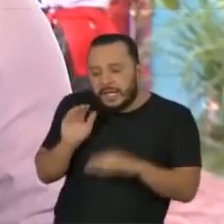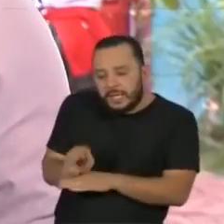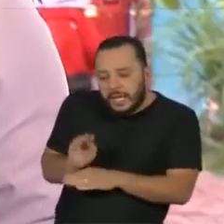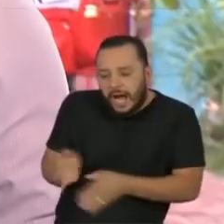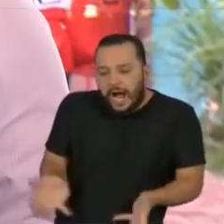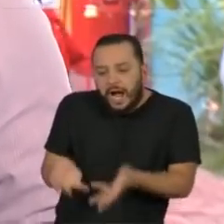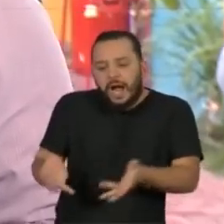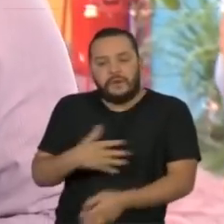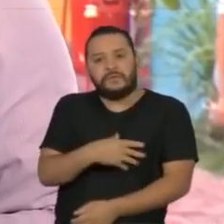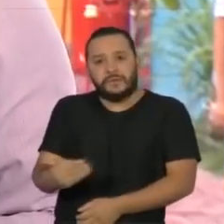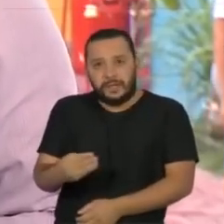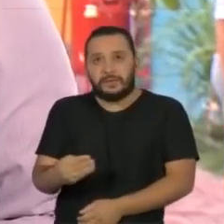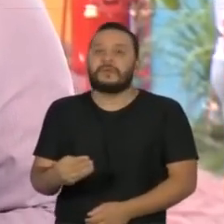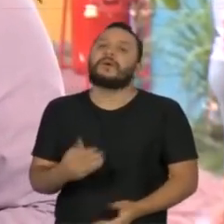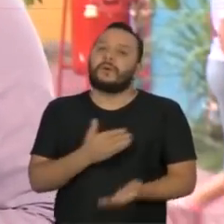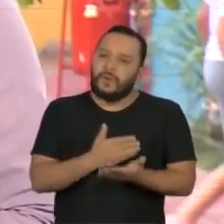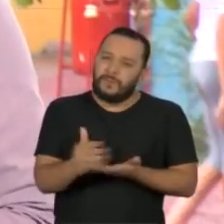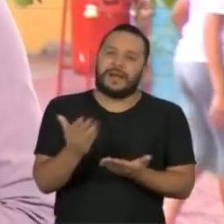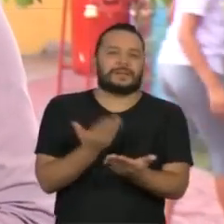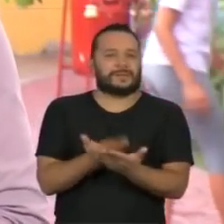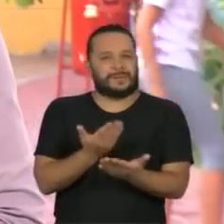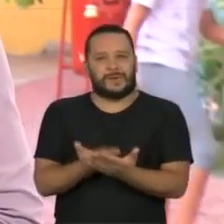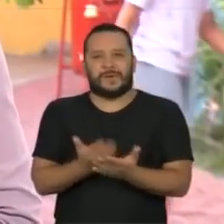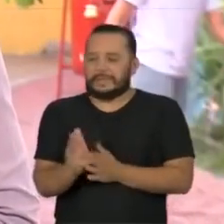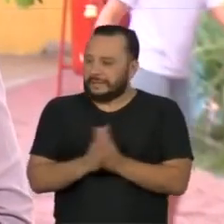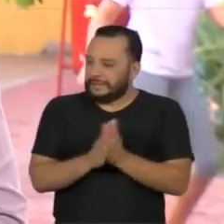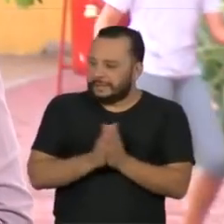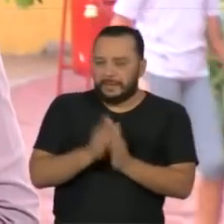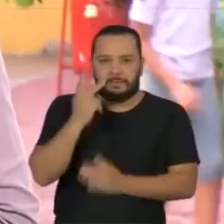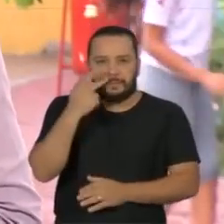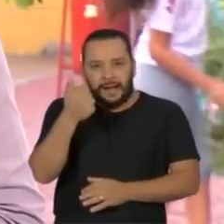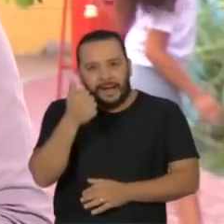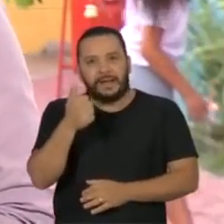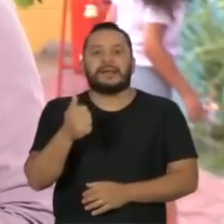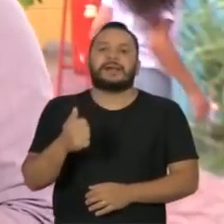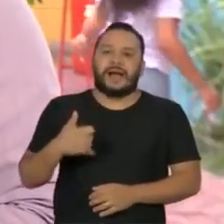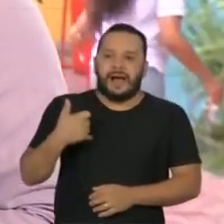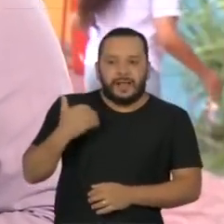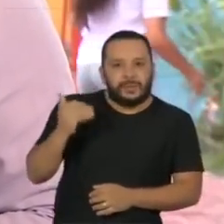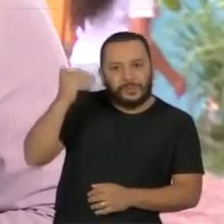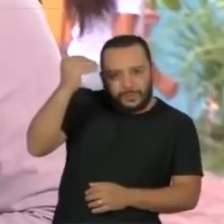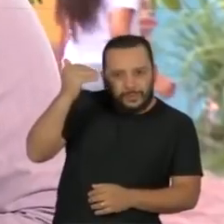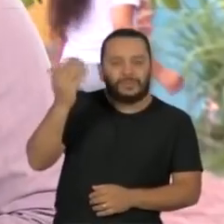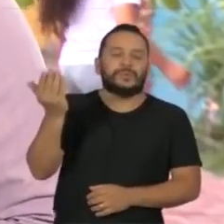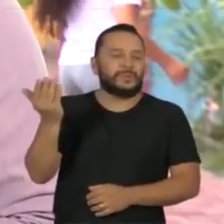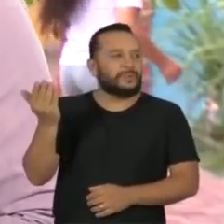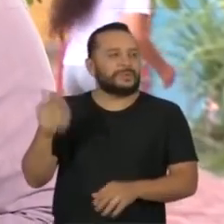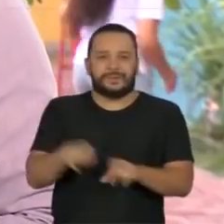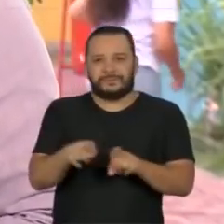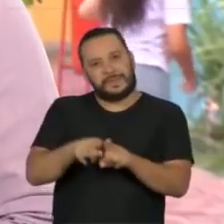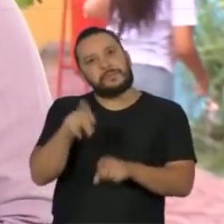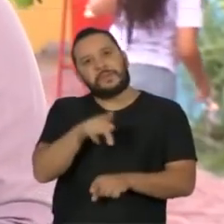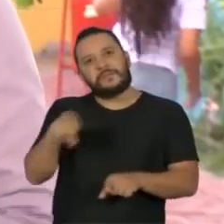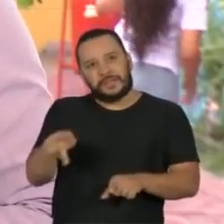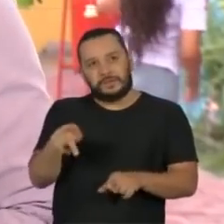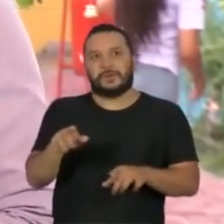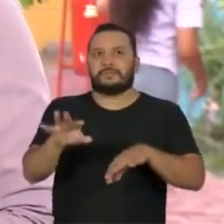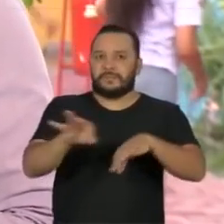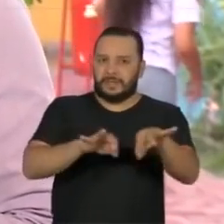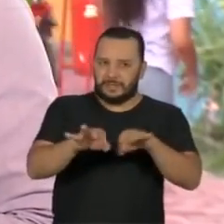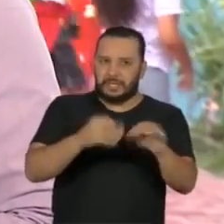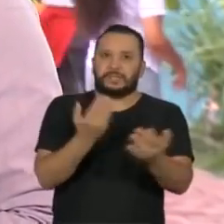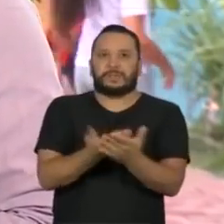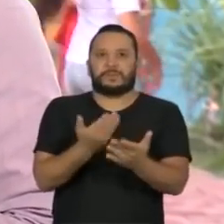sempre acompanhado de uma certa ansiedade dos pais, dos alunos e também os professores. É hora de planejar os estudos, organizar